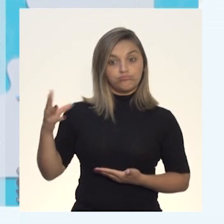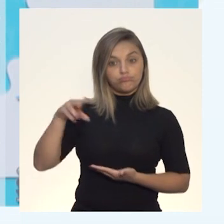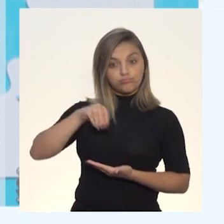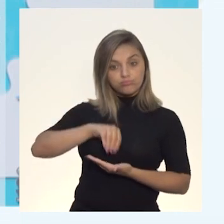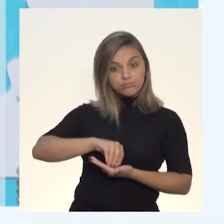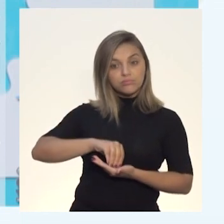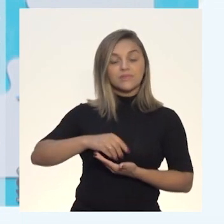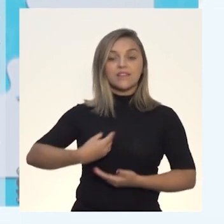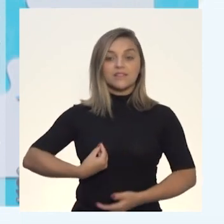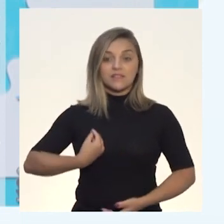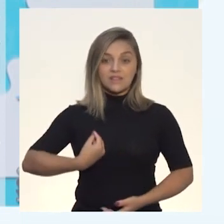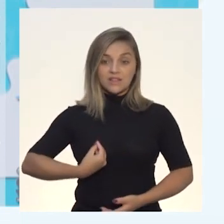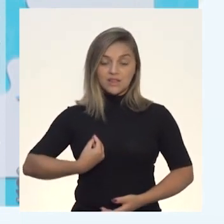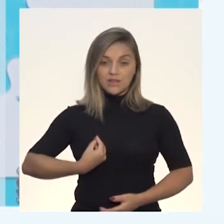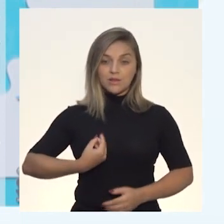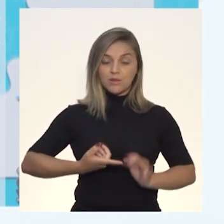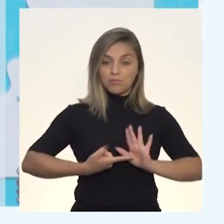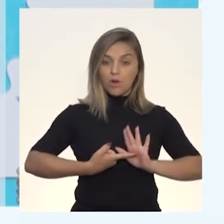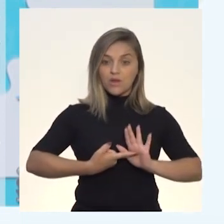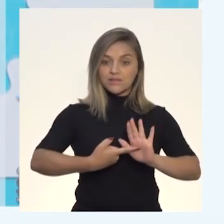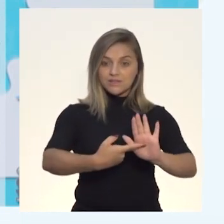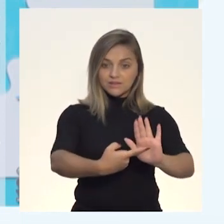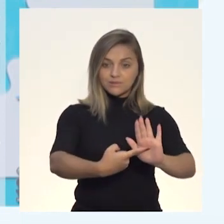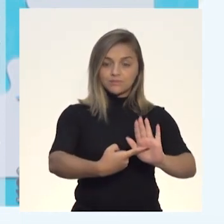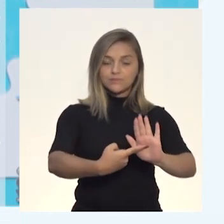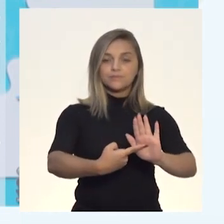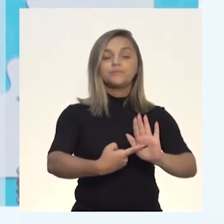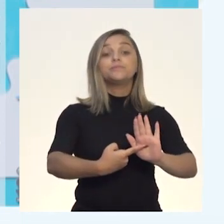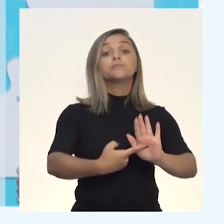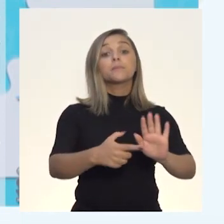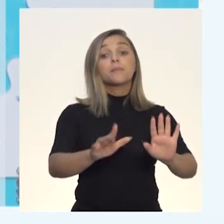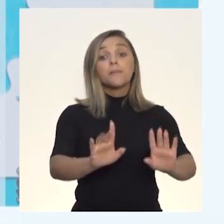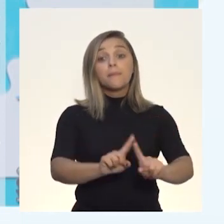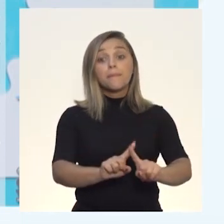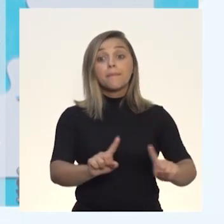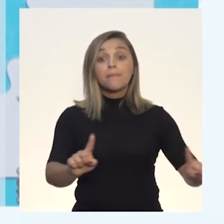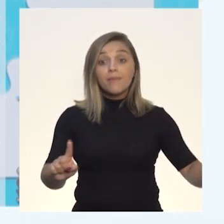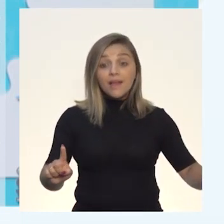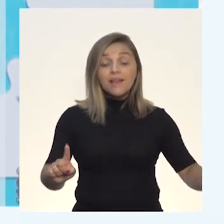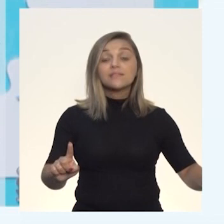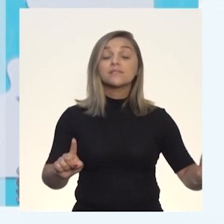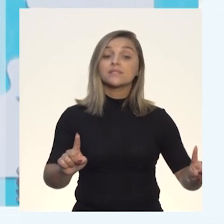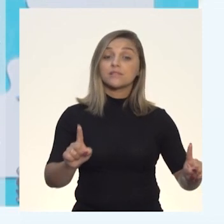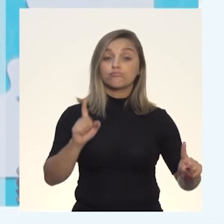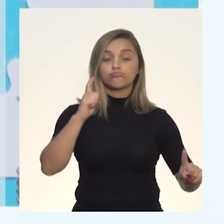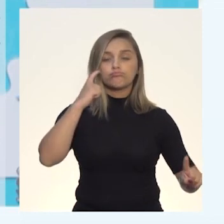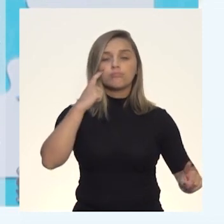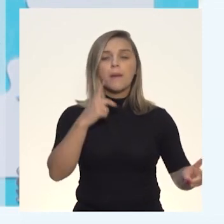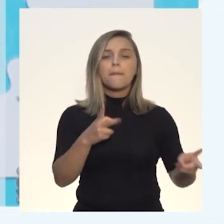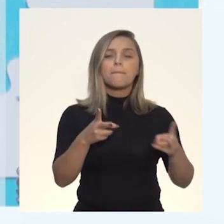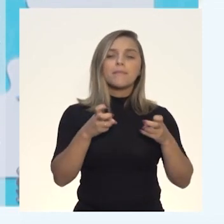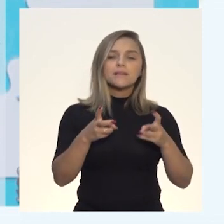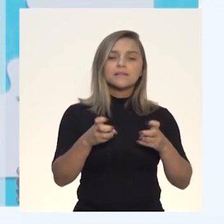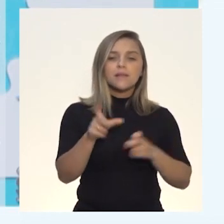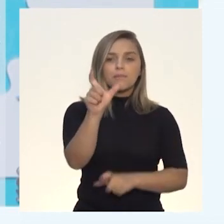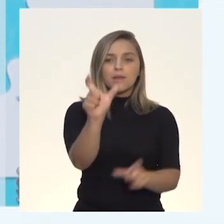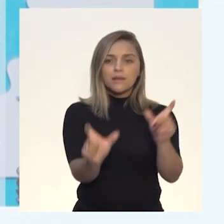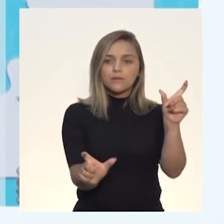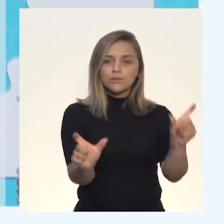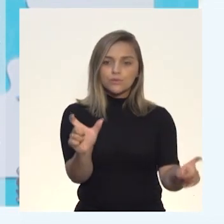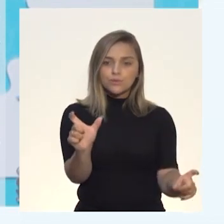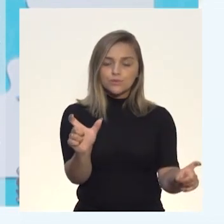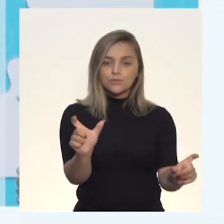e a devolve como tal. Porém, levando em consideração o